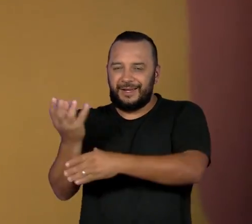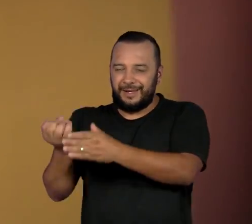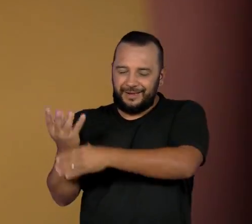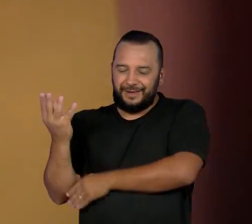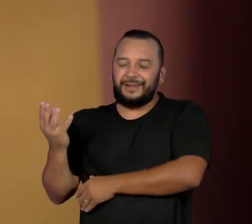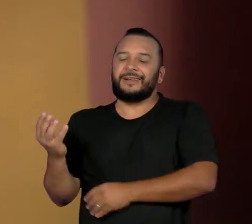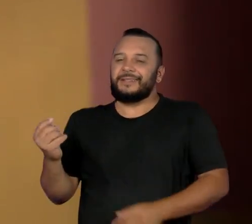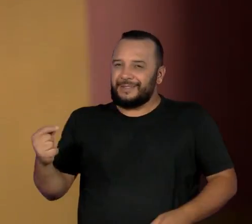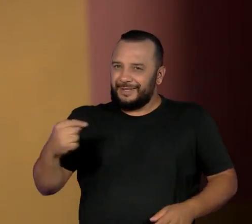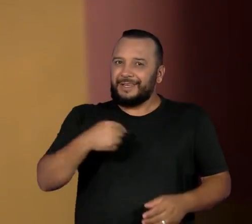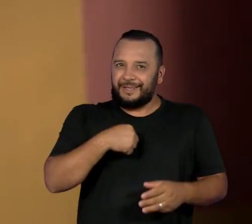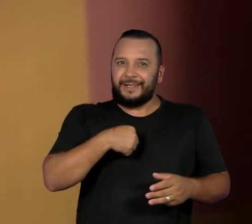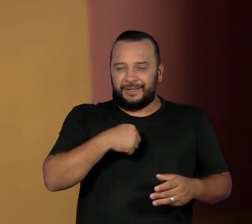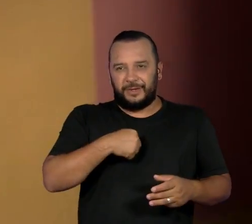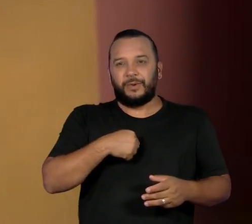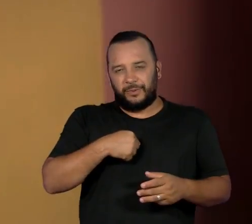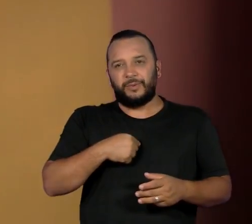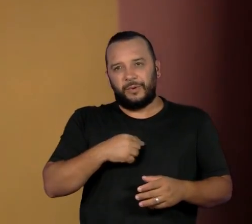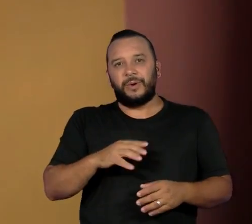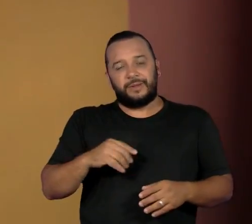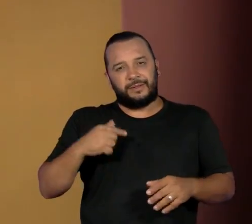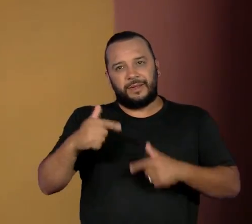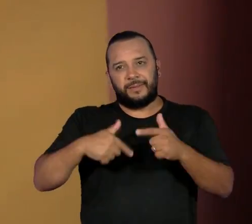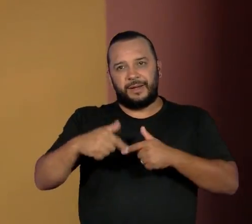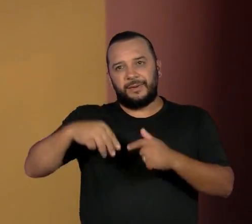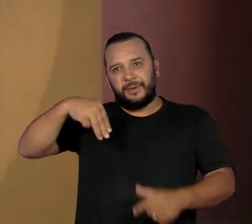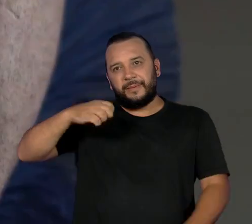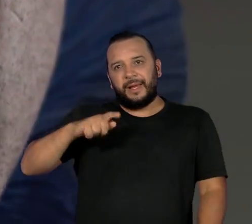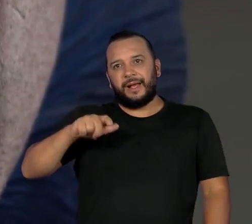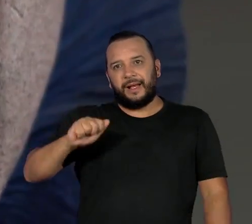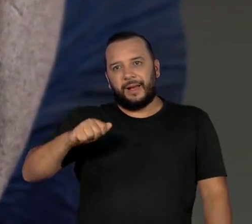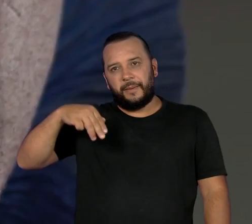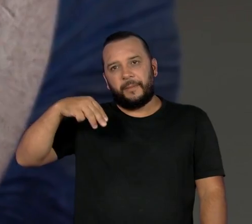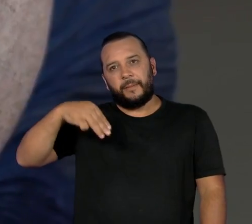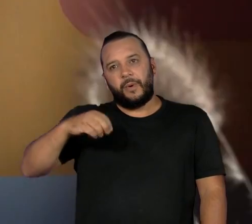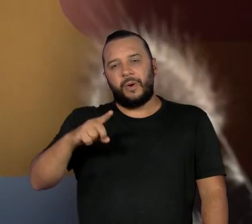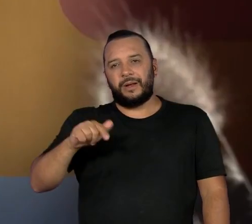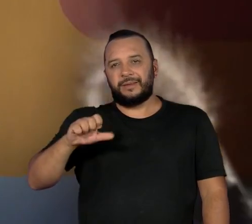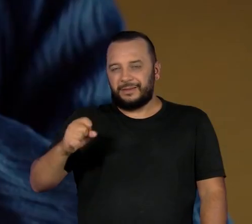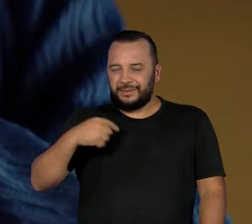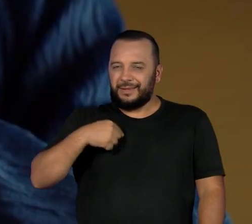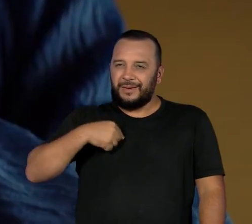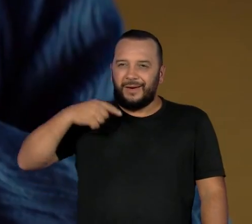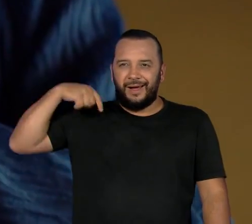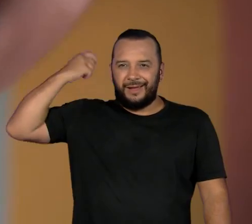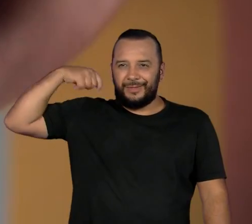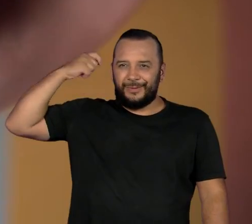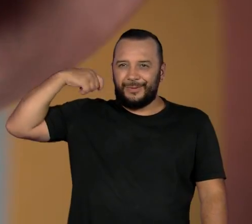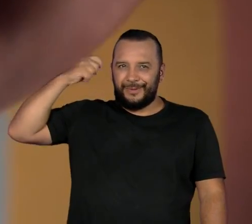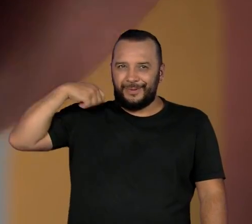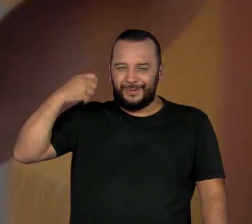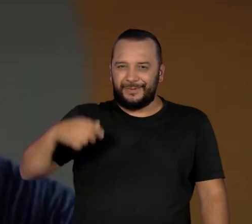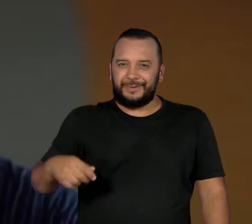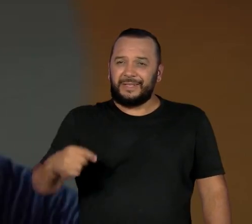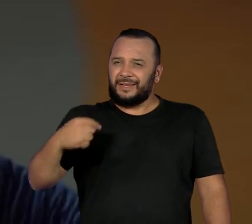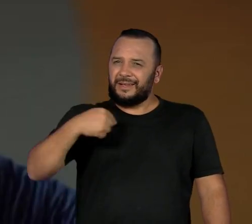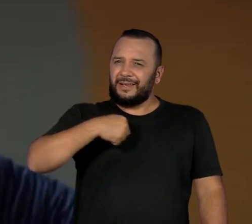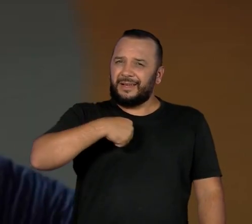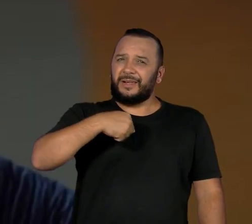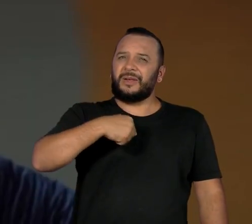agenciado, eu trabalho com a Mega Models, sou um futuro ator. Eu não vou mais